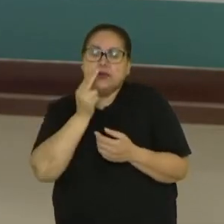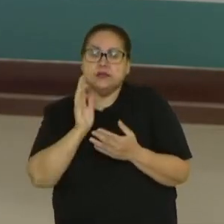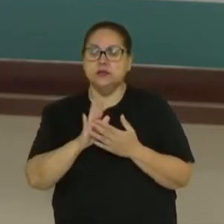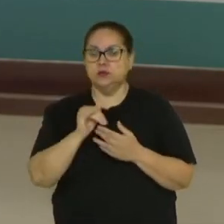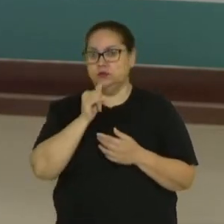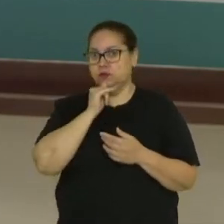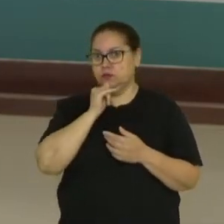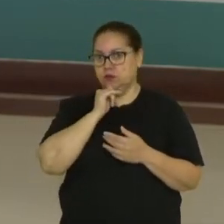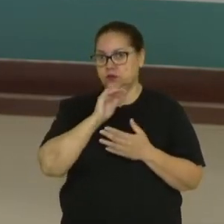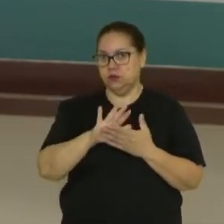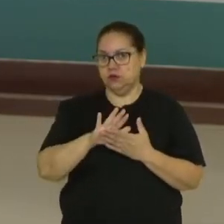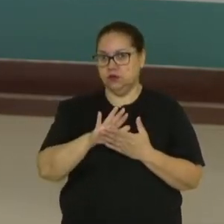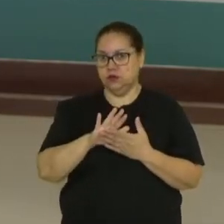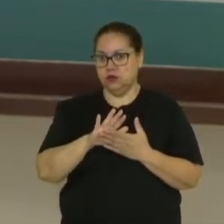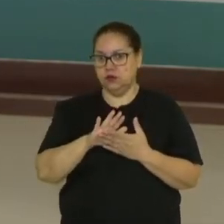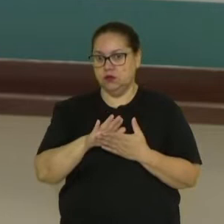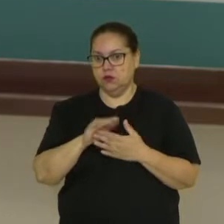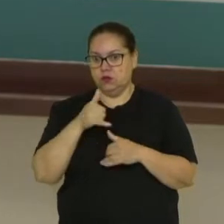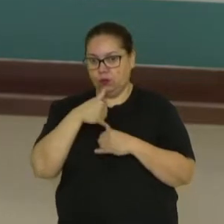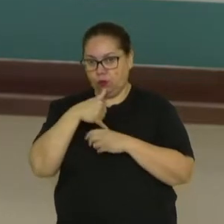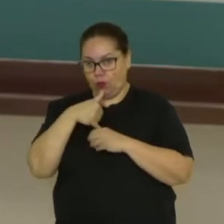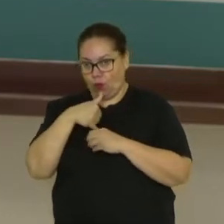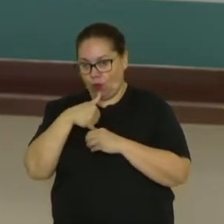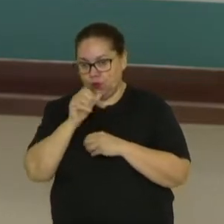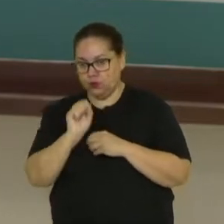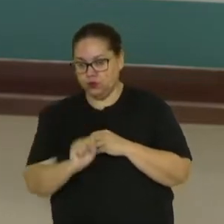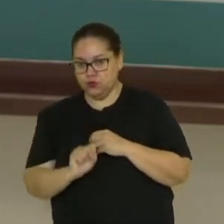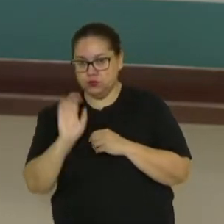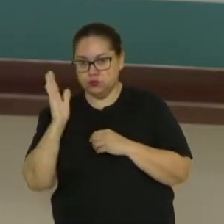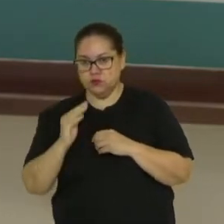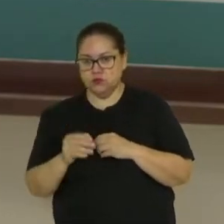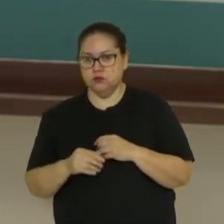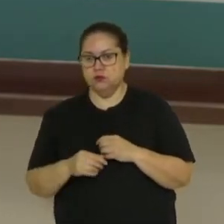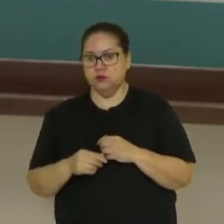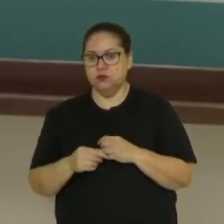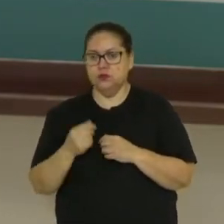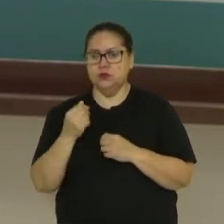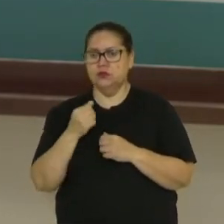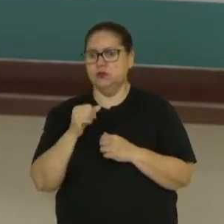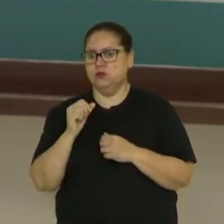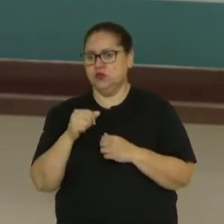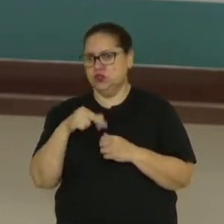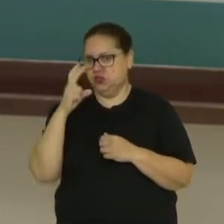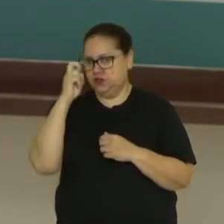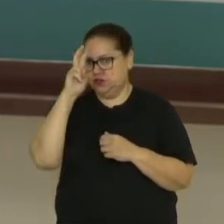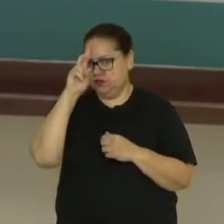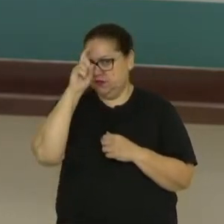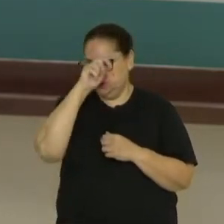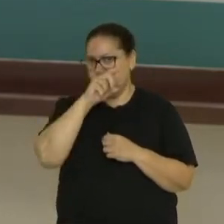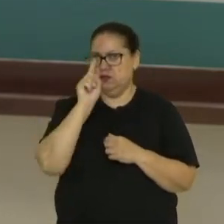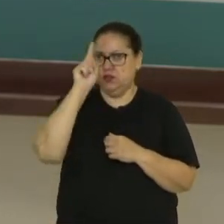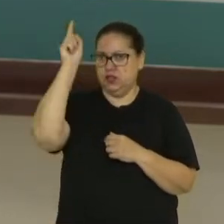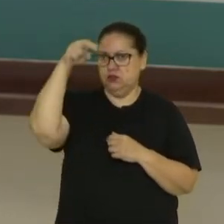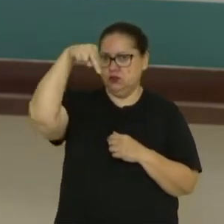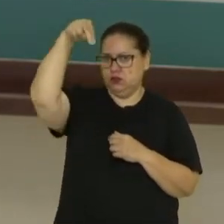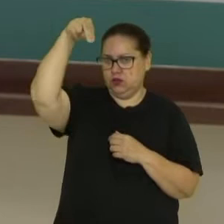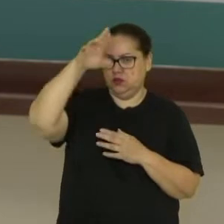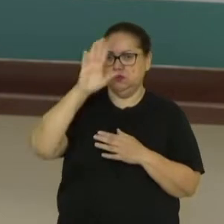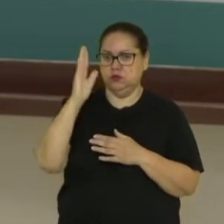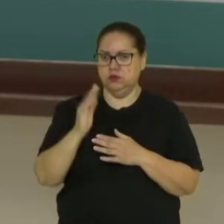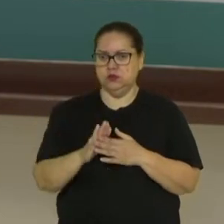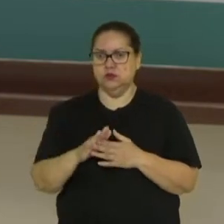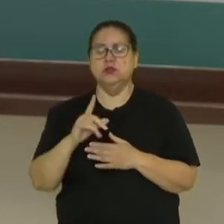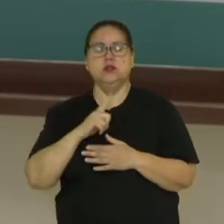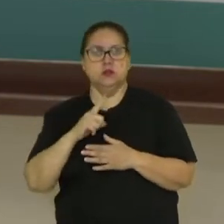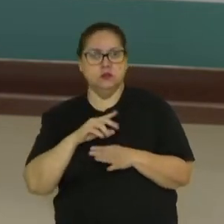por exemplo, tem muita gente que toma chimarrão no sul do Brasil. Isso é muito raro de ver no Nordeste do Brasil, ok? E